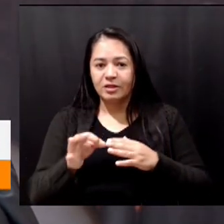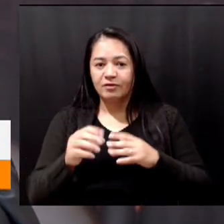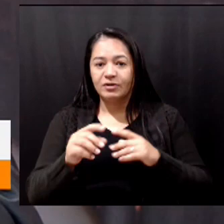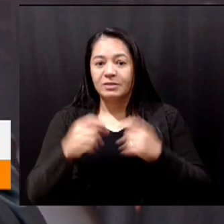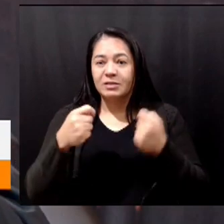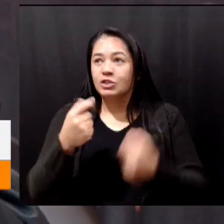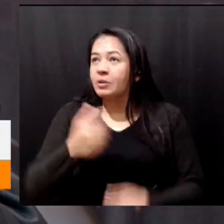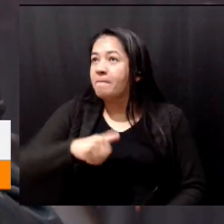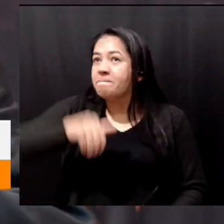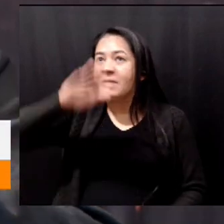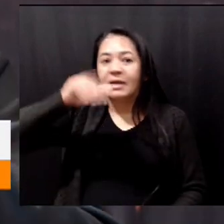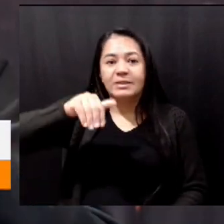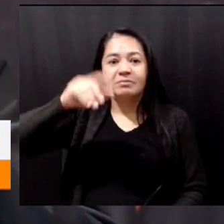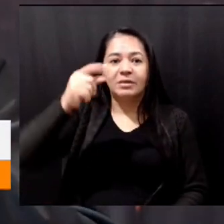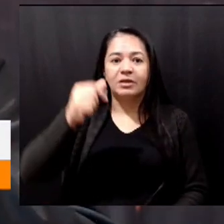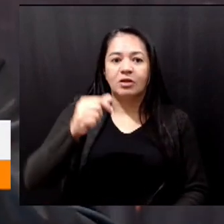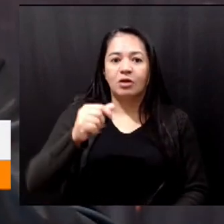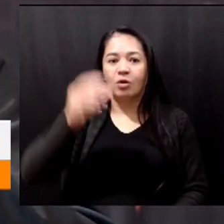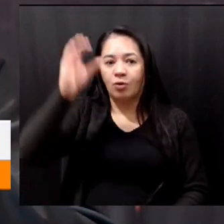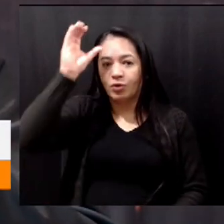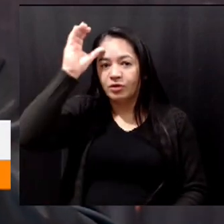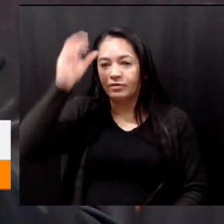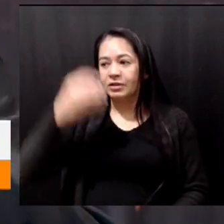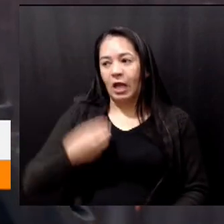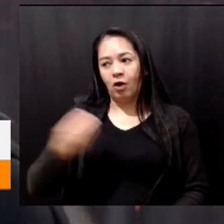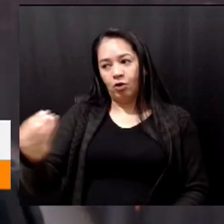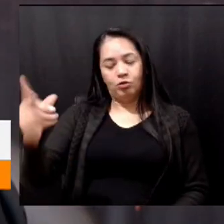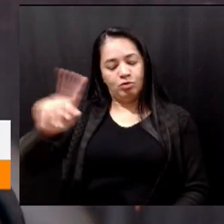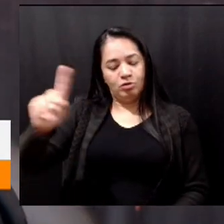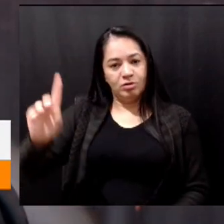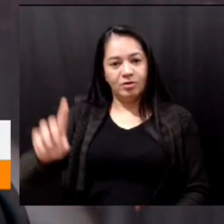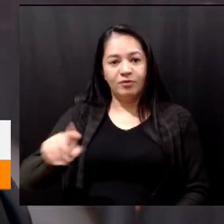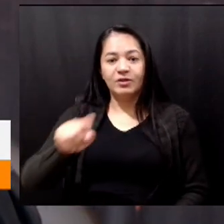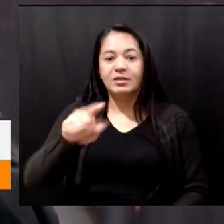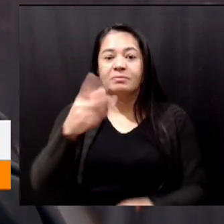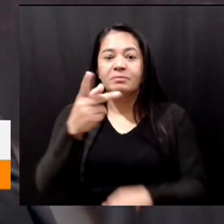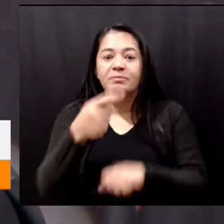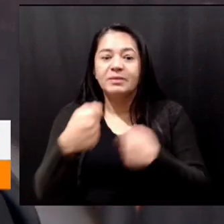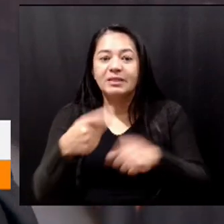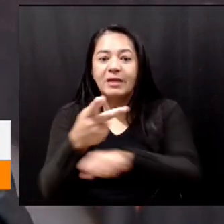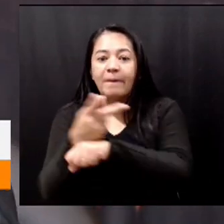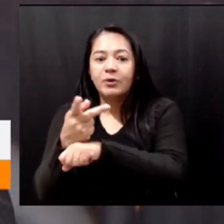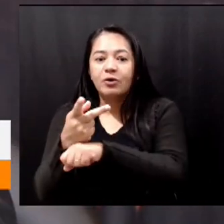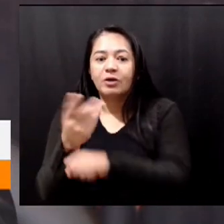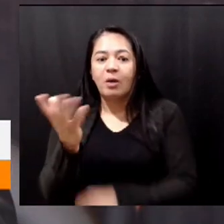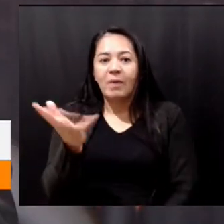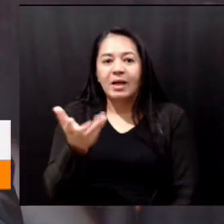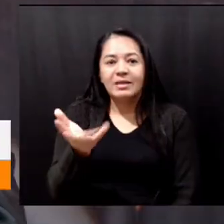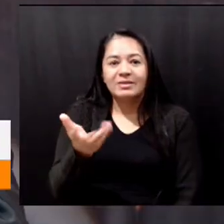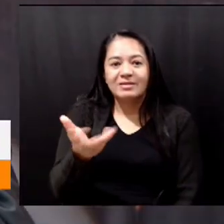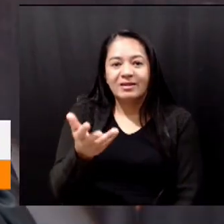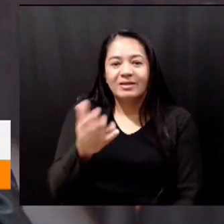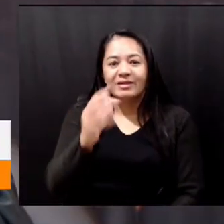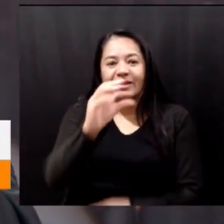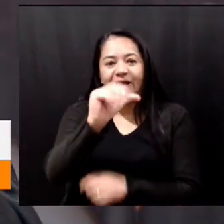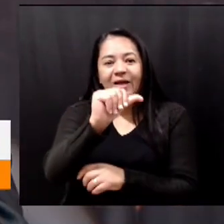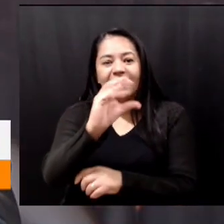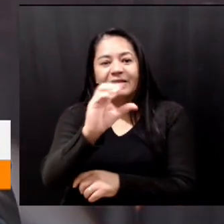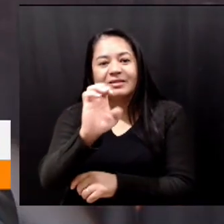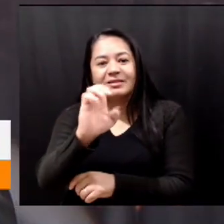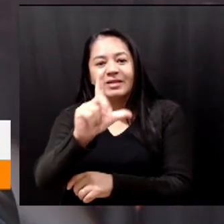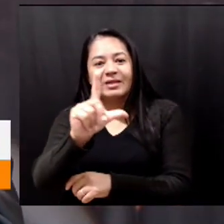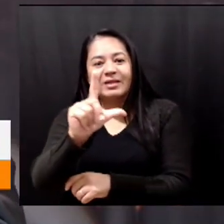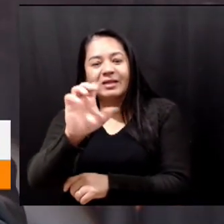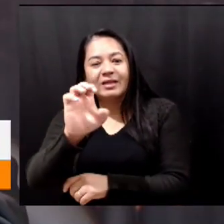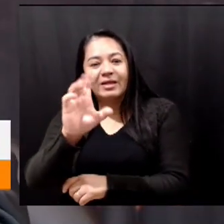agora eu já não vou dar mais a grana. Então você tem que procurar uma aceleradora ou buscar estar num